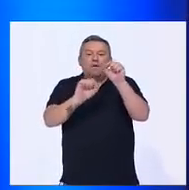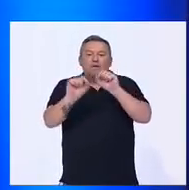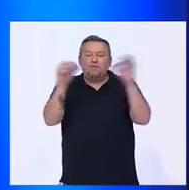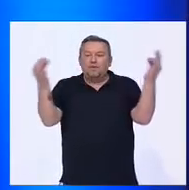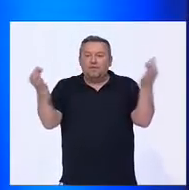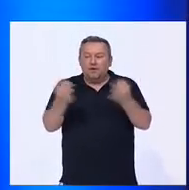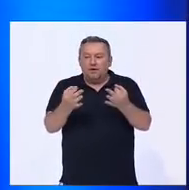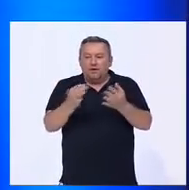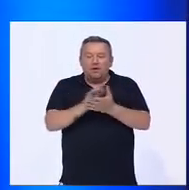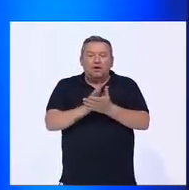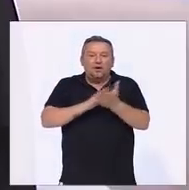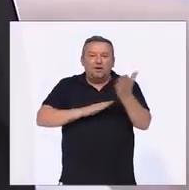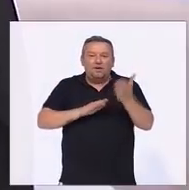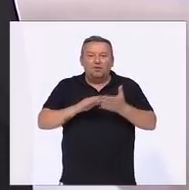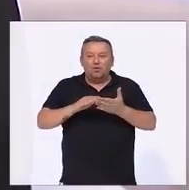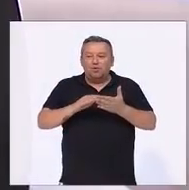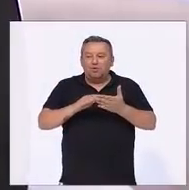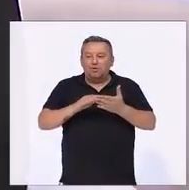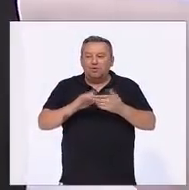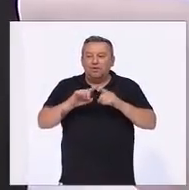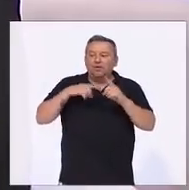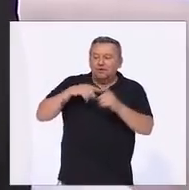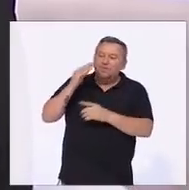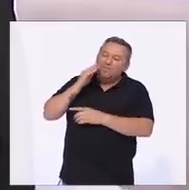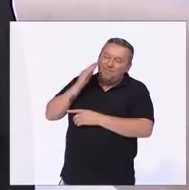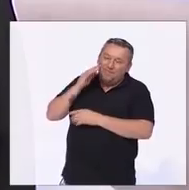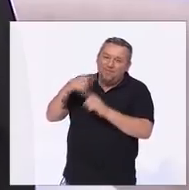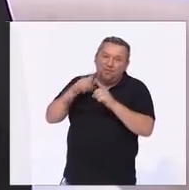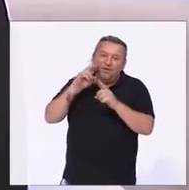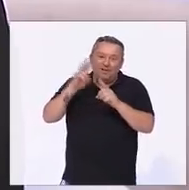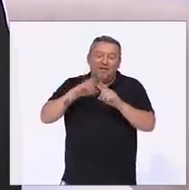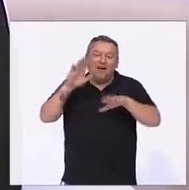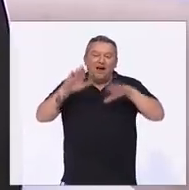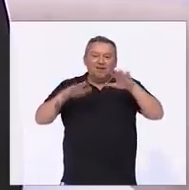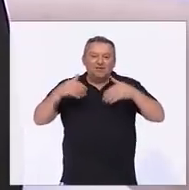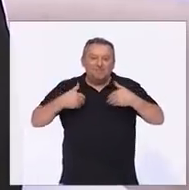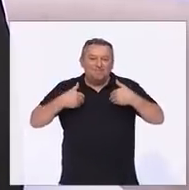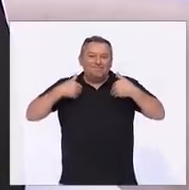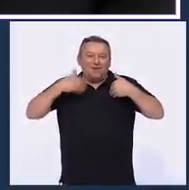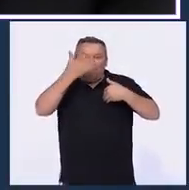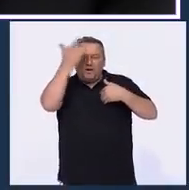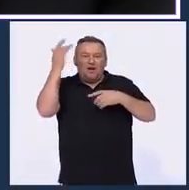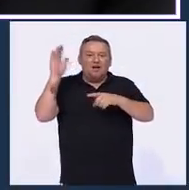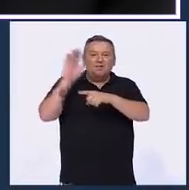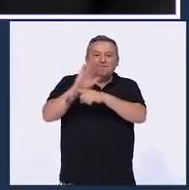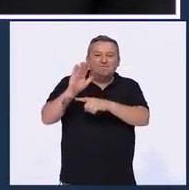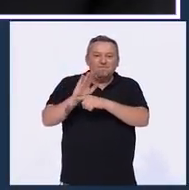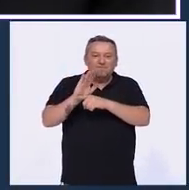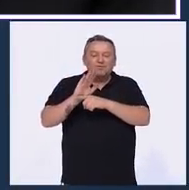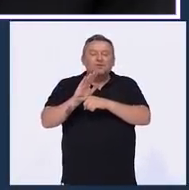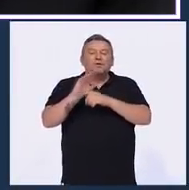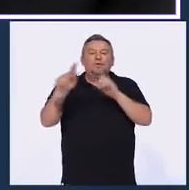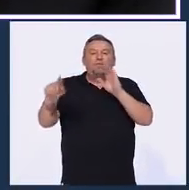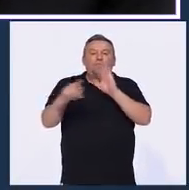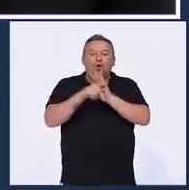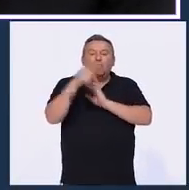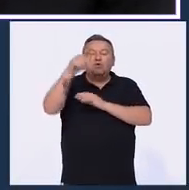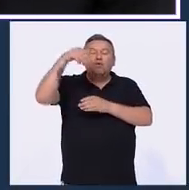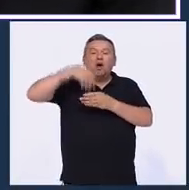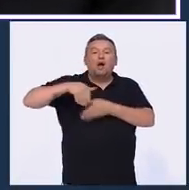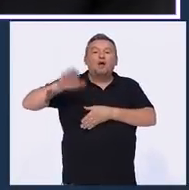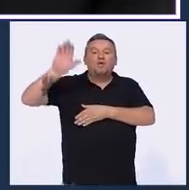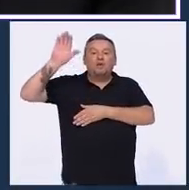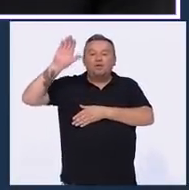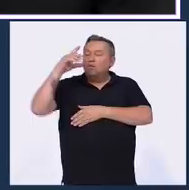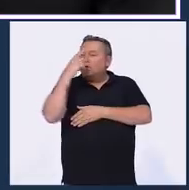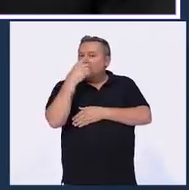feito. Houve um momento até de euforia entre os apoiadores da chapa da senhora e do governador